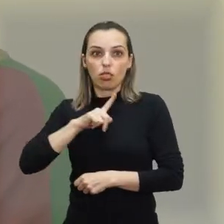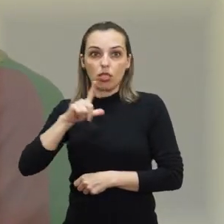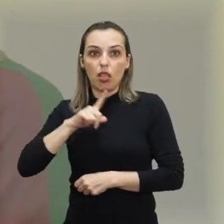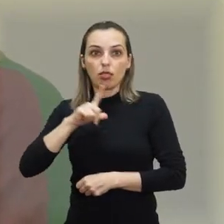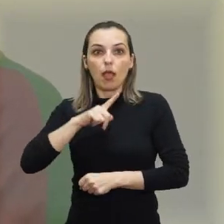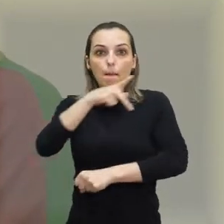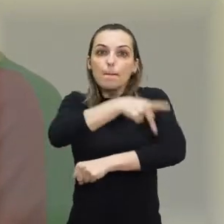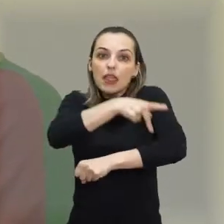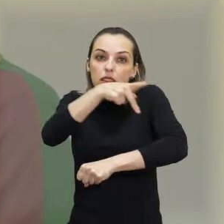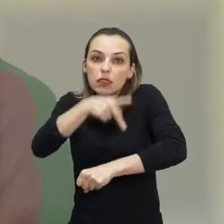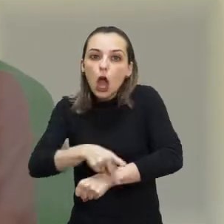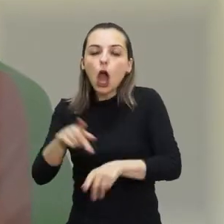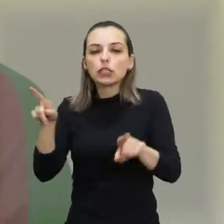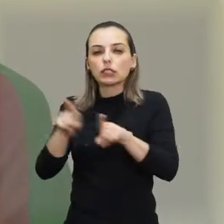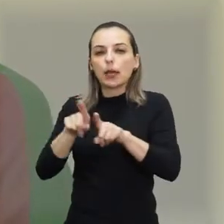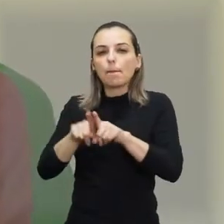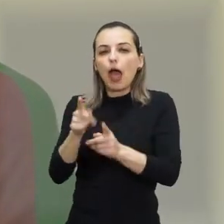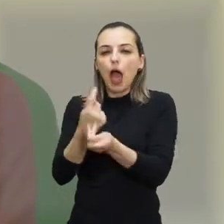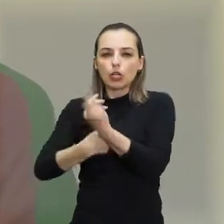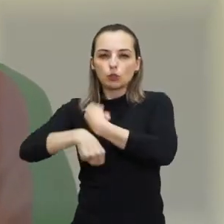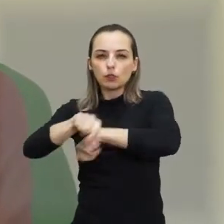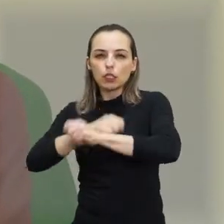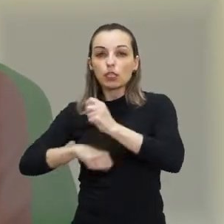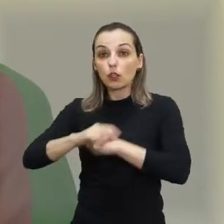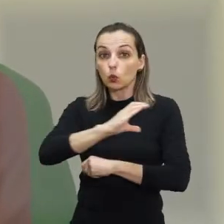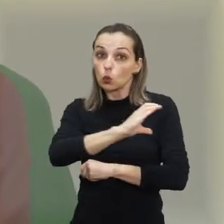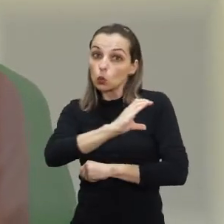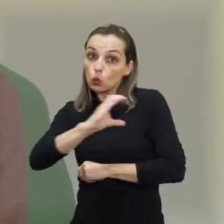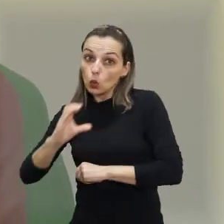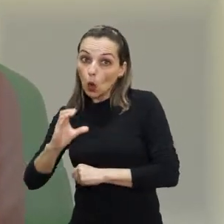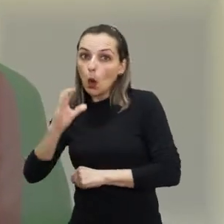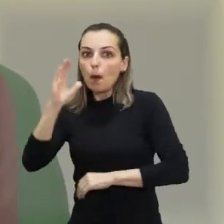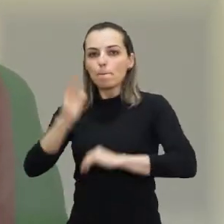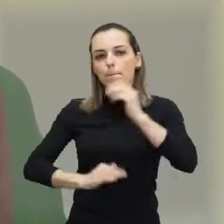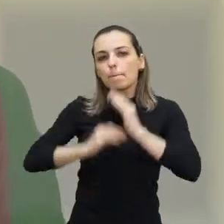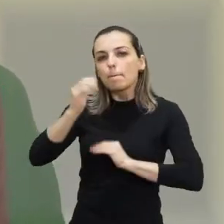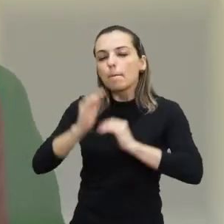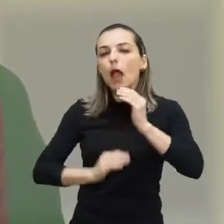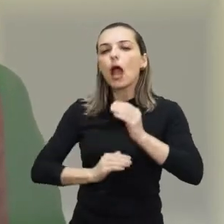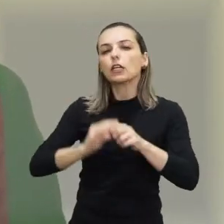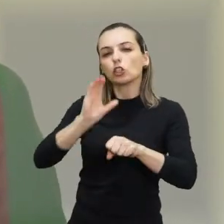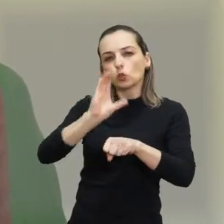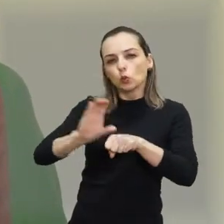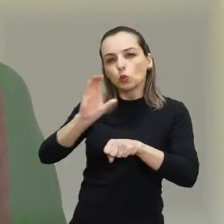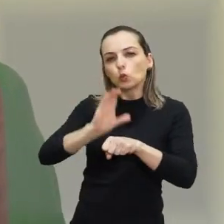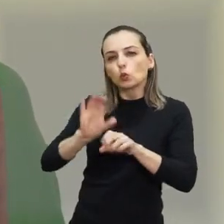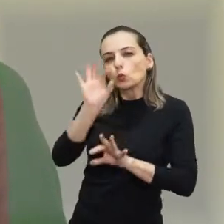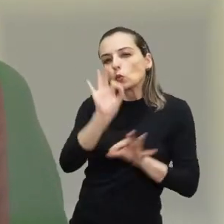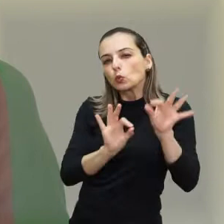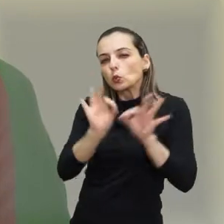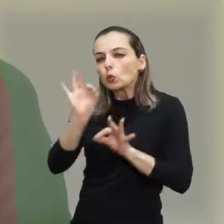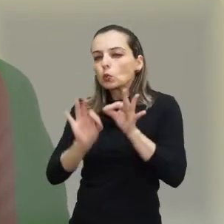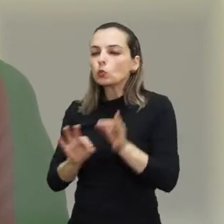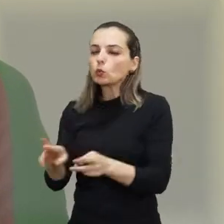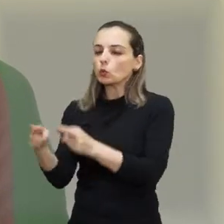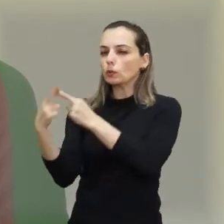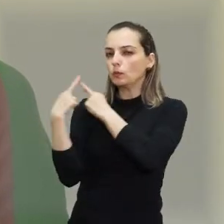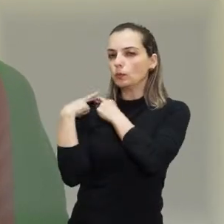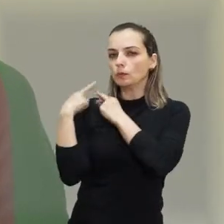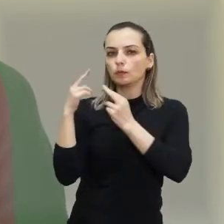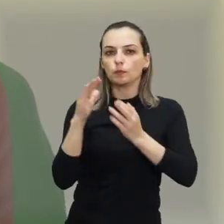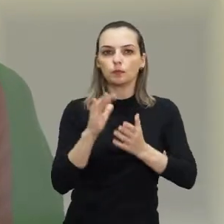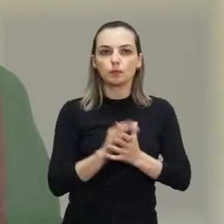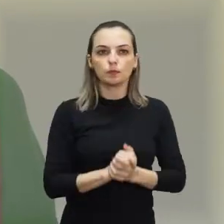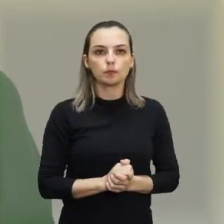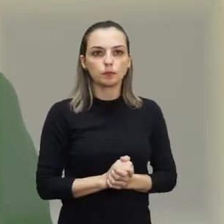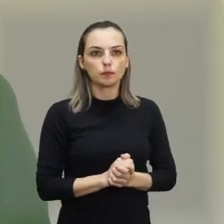Unesp e além dos professores tem todo uma coordenação pedagógica administrativa é que dá conta de